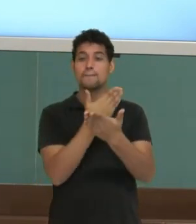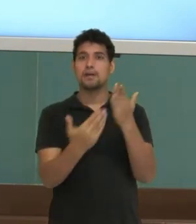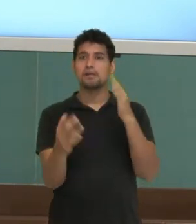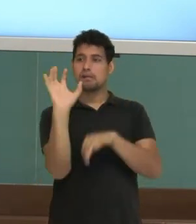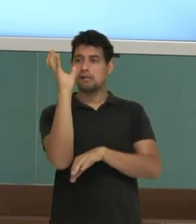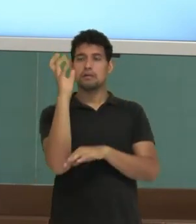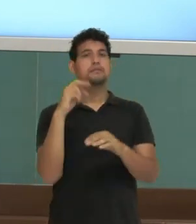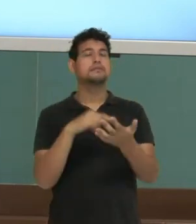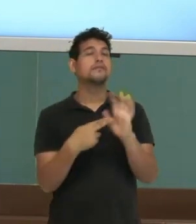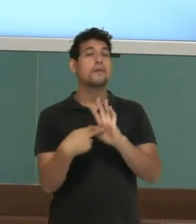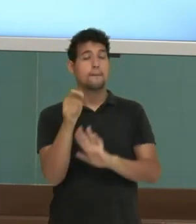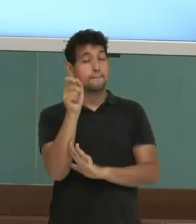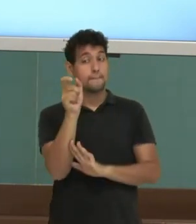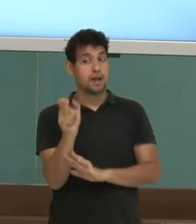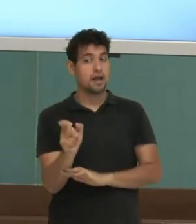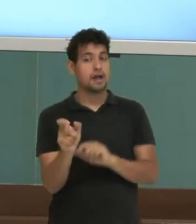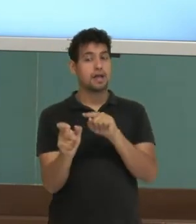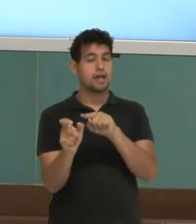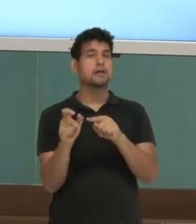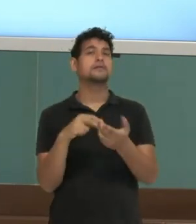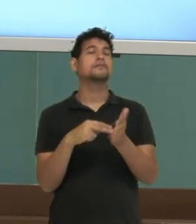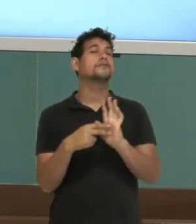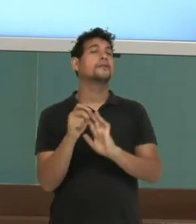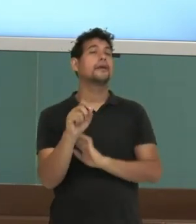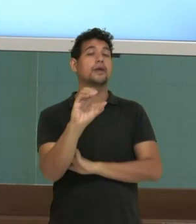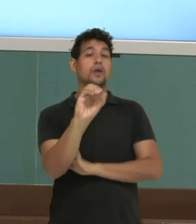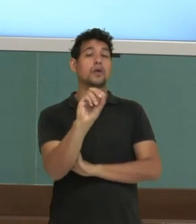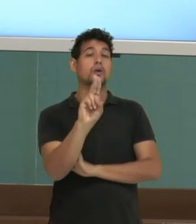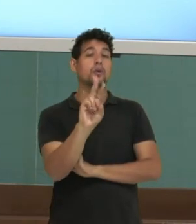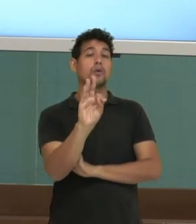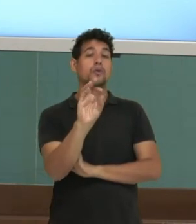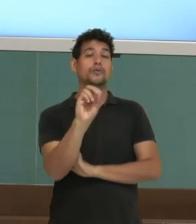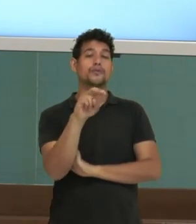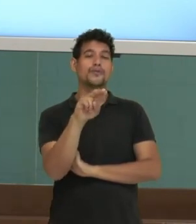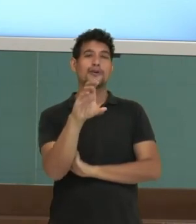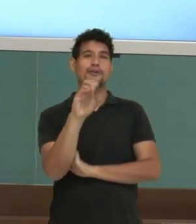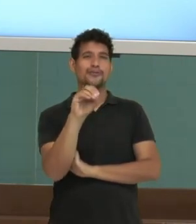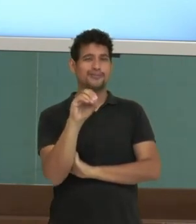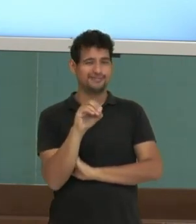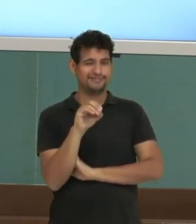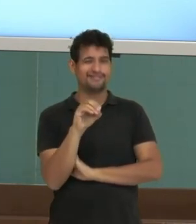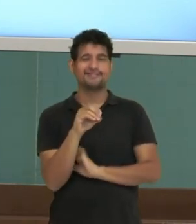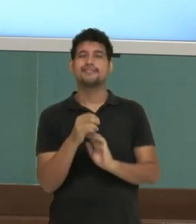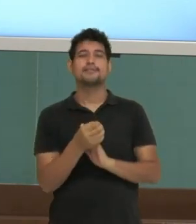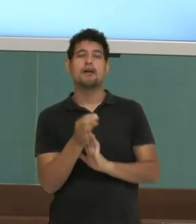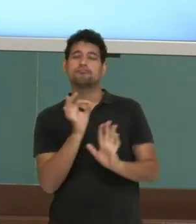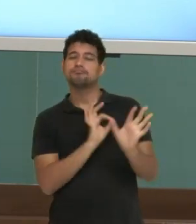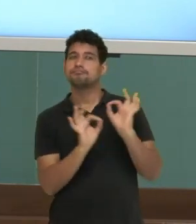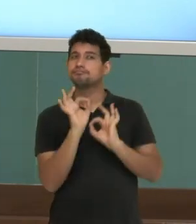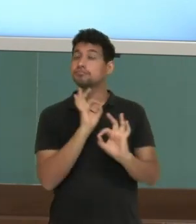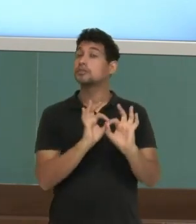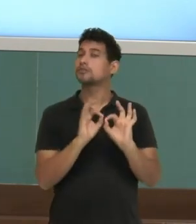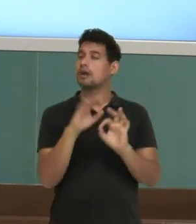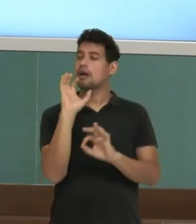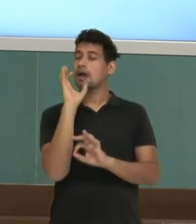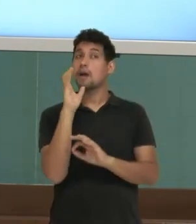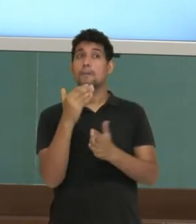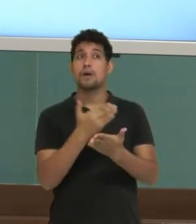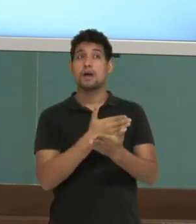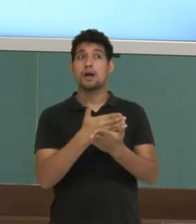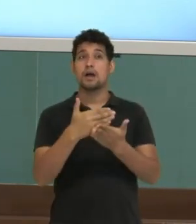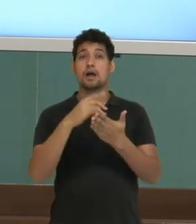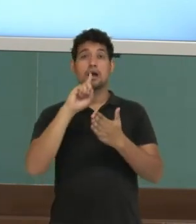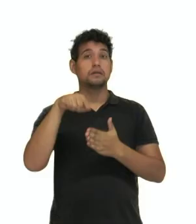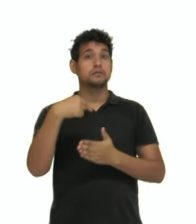uma característica do outono, preparando a árvore para a